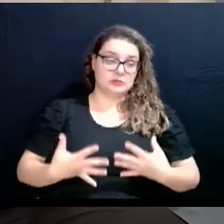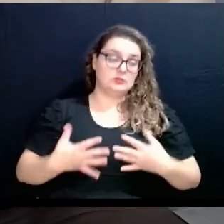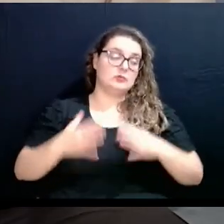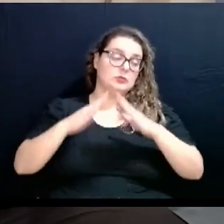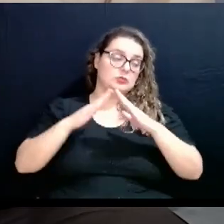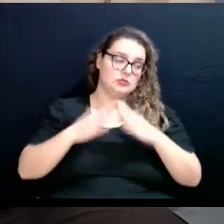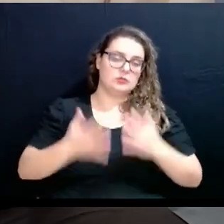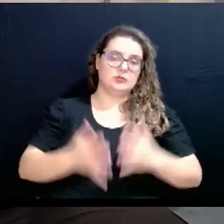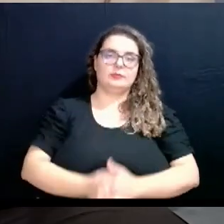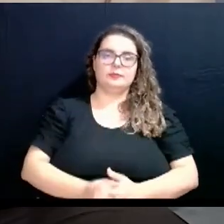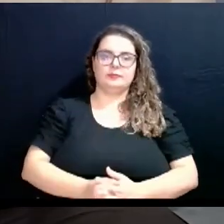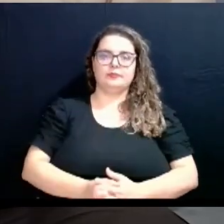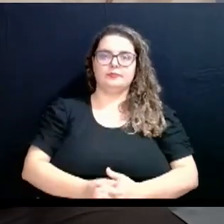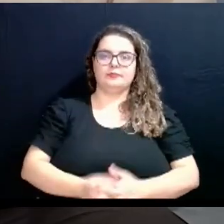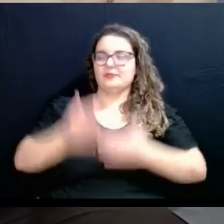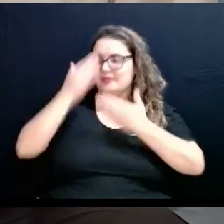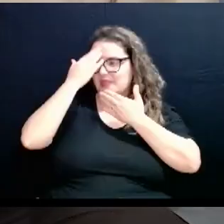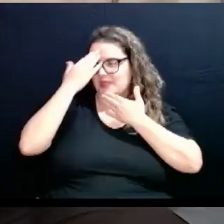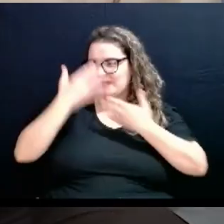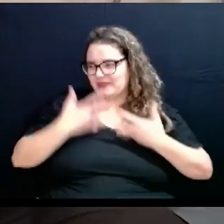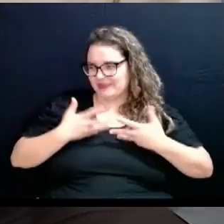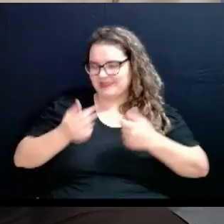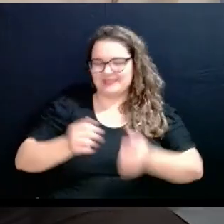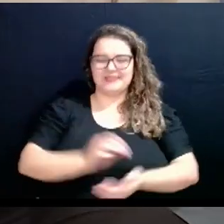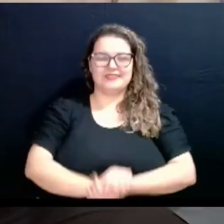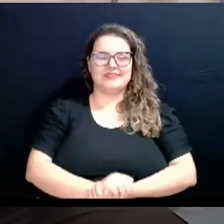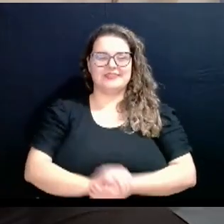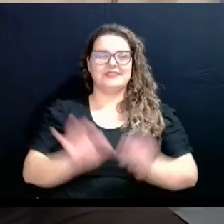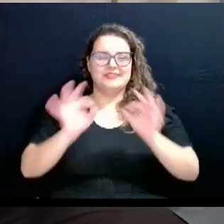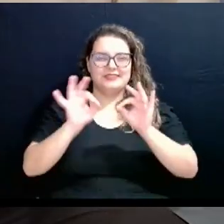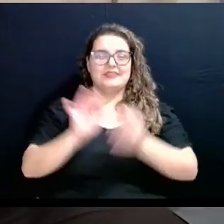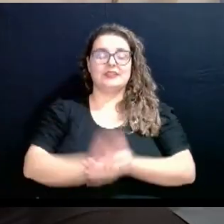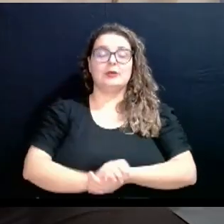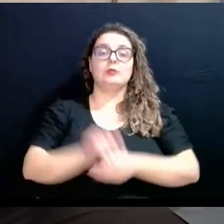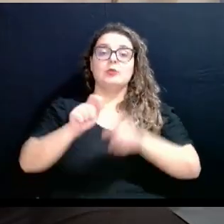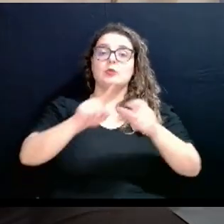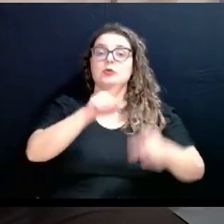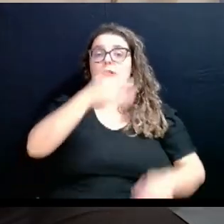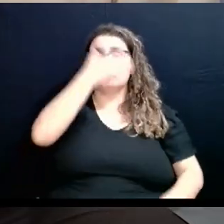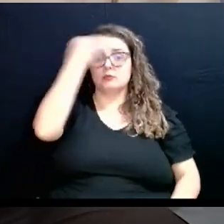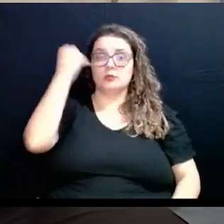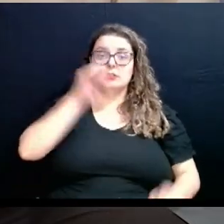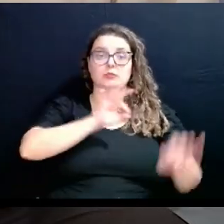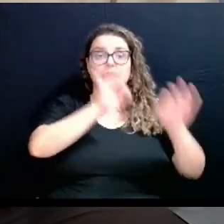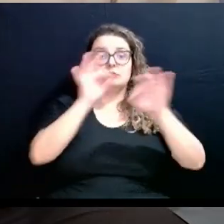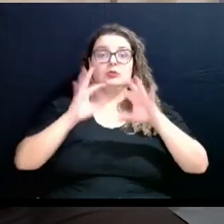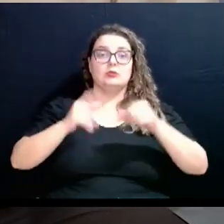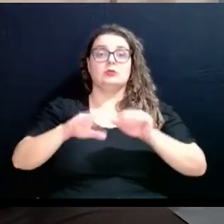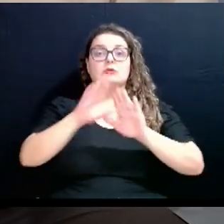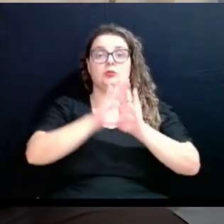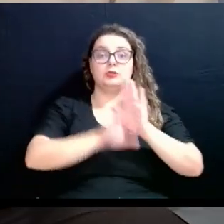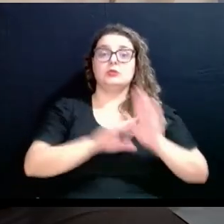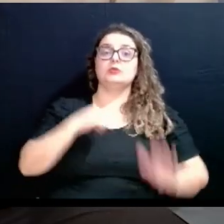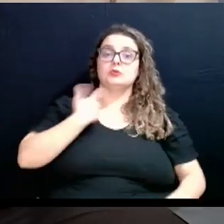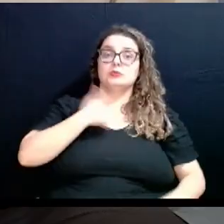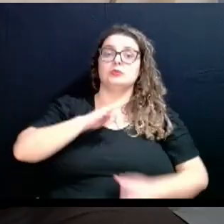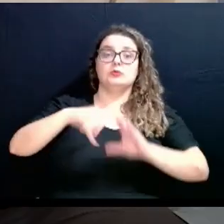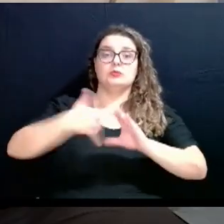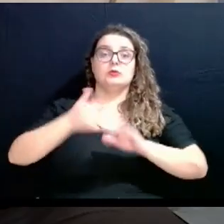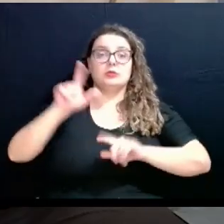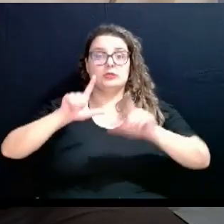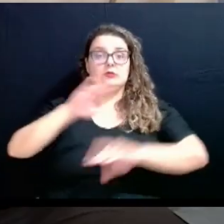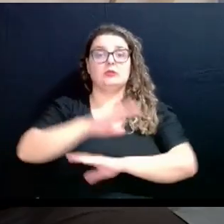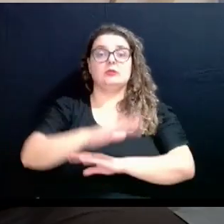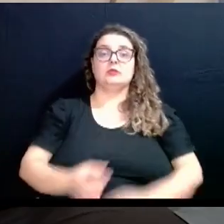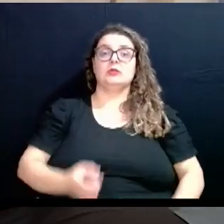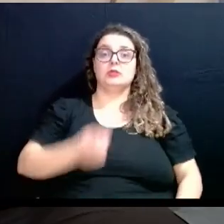orientação para o pessoal de casa. Muito bem, obrigado por ter me convidado. Imagina. E pessoal, não se esqueçam de acompanhar toda a nossa programação no